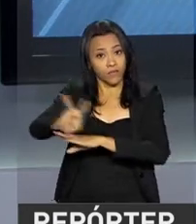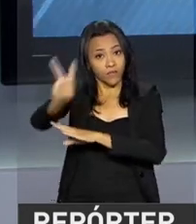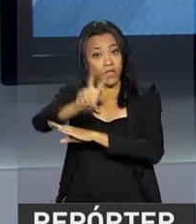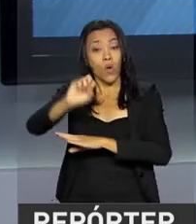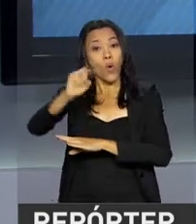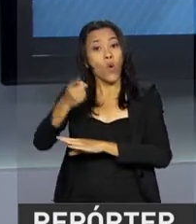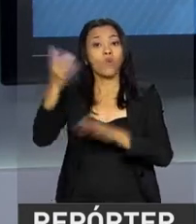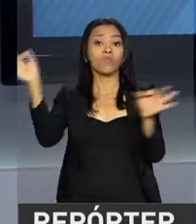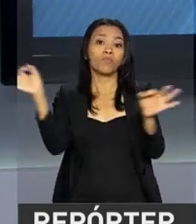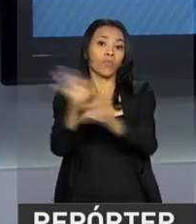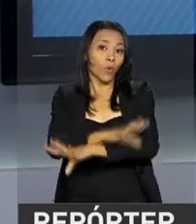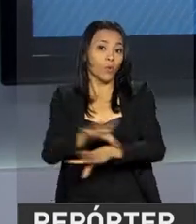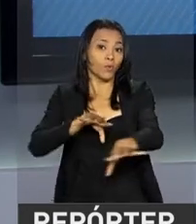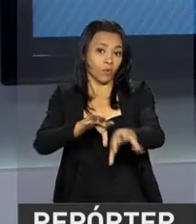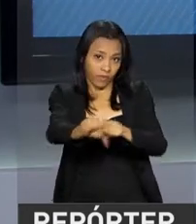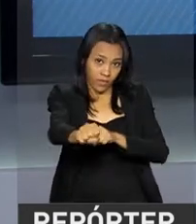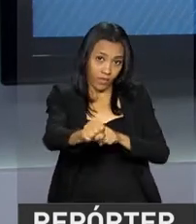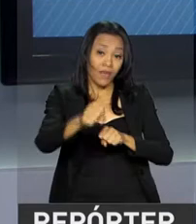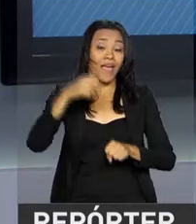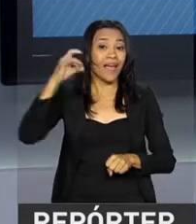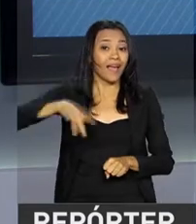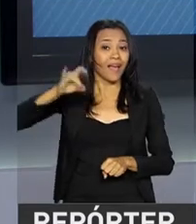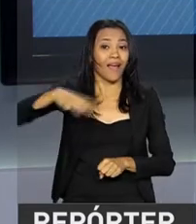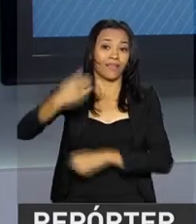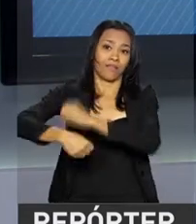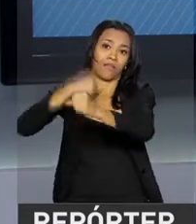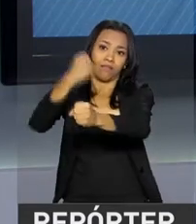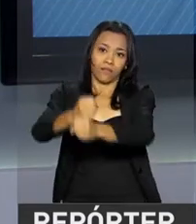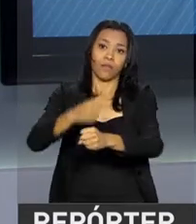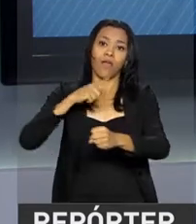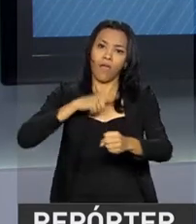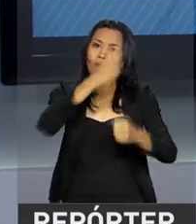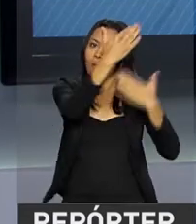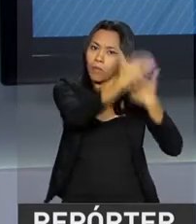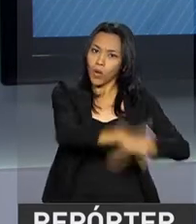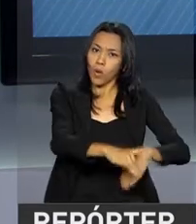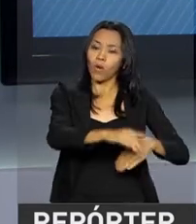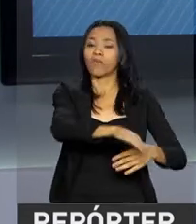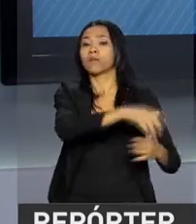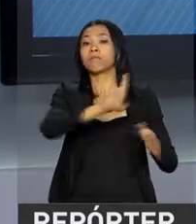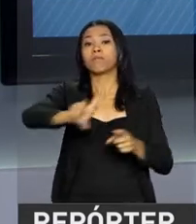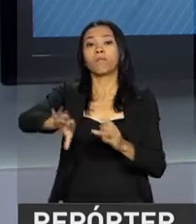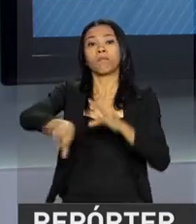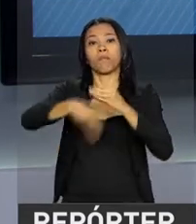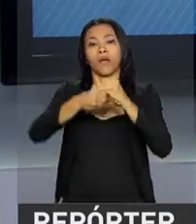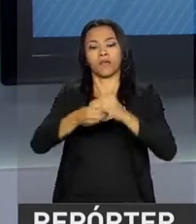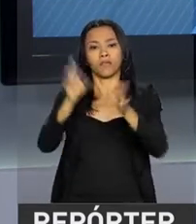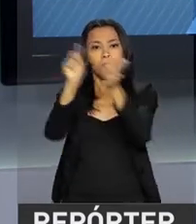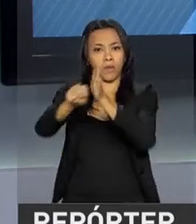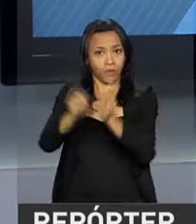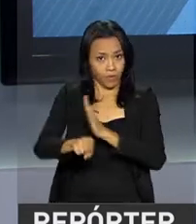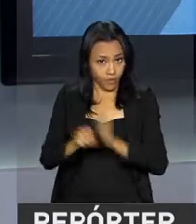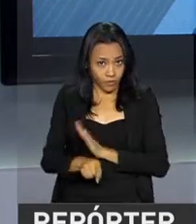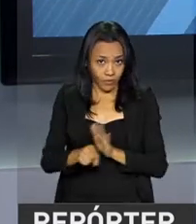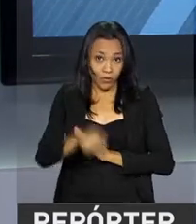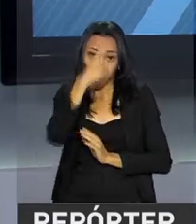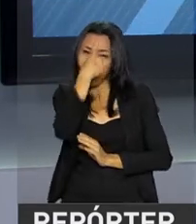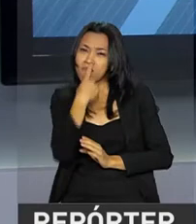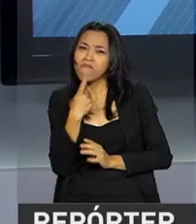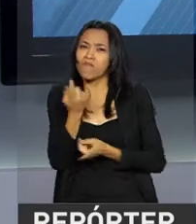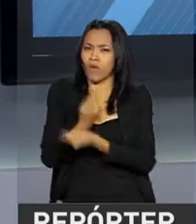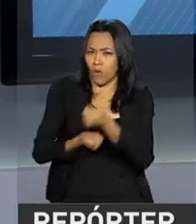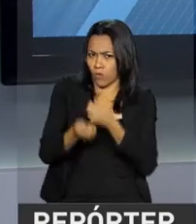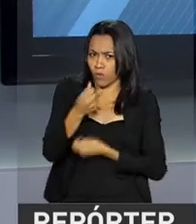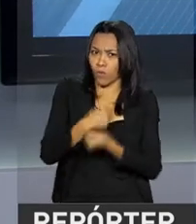graduação avaliados a cada ano o exame conta com uma prova e um questionário com o perfil sócio econômico neste ano mais de